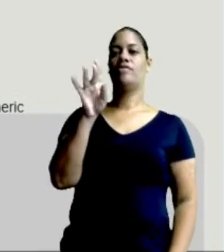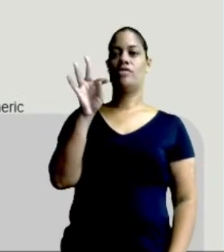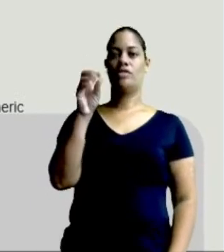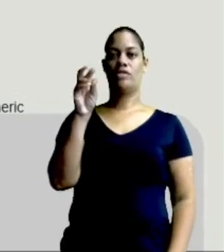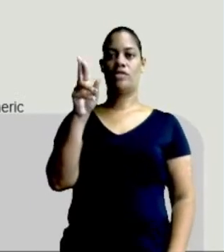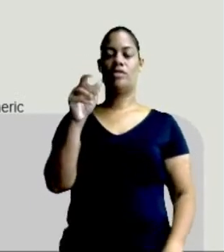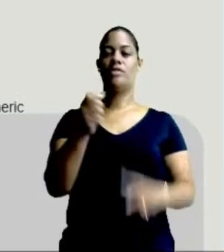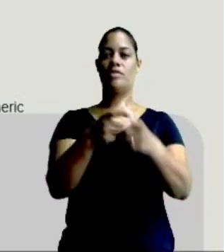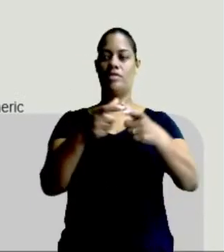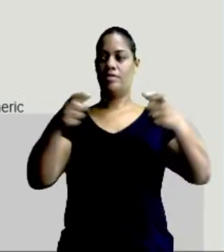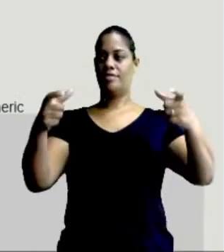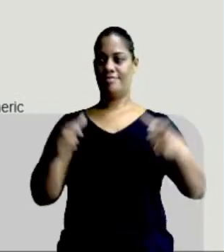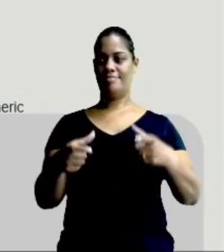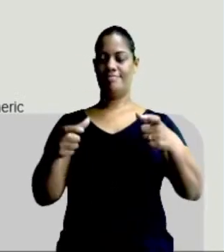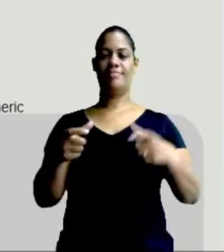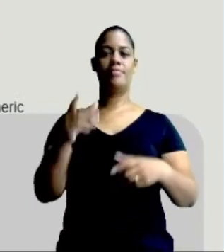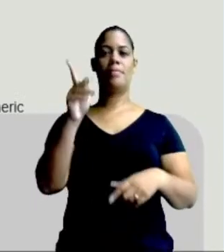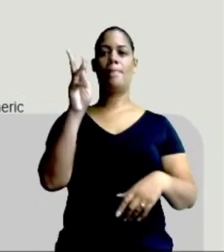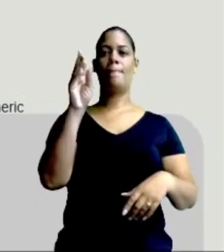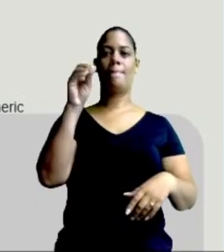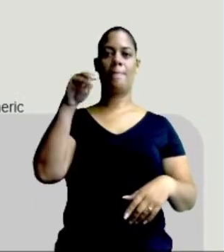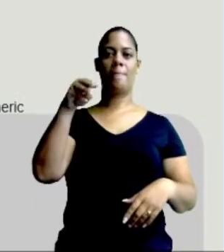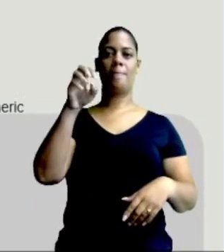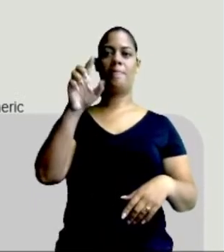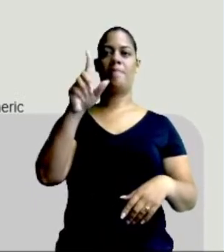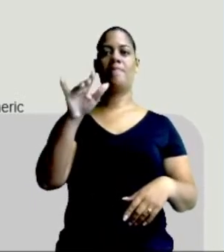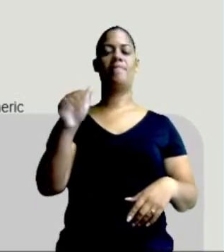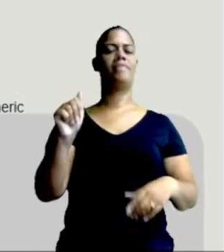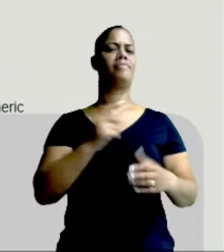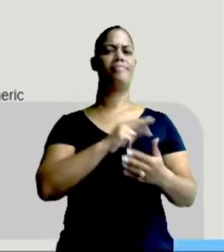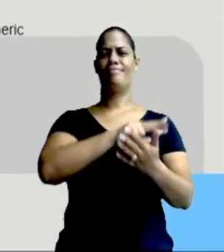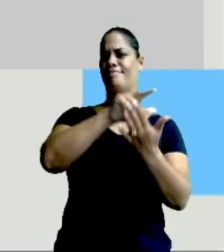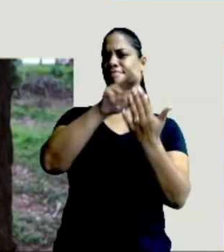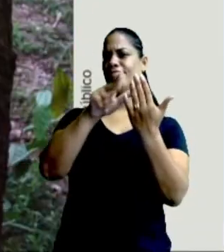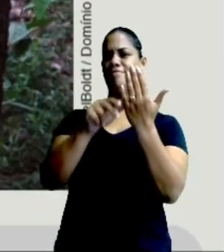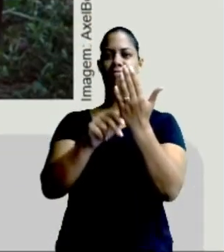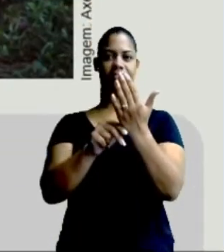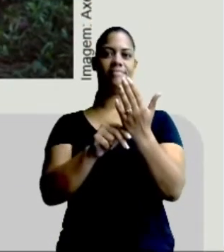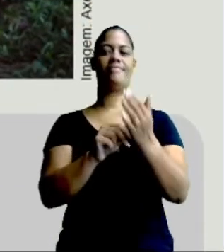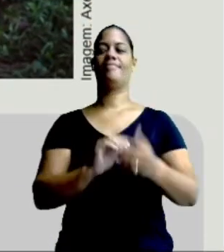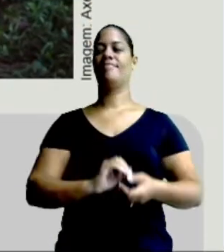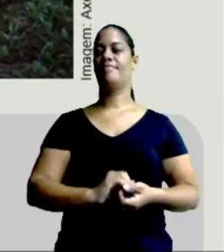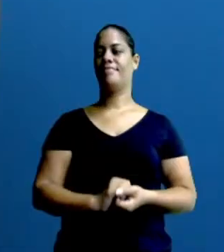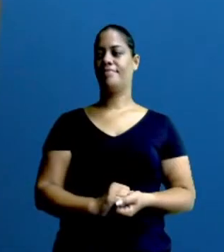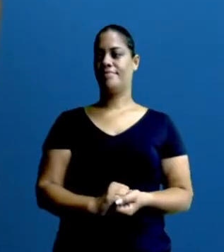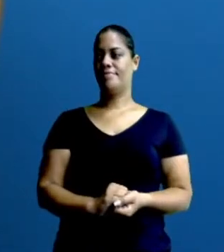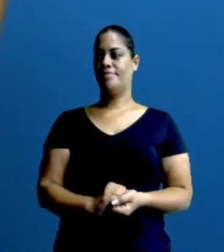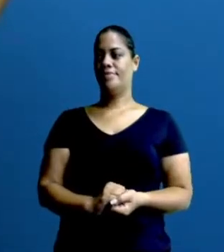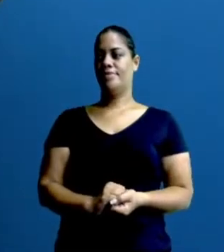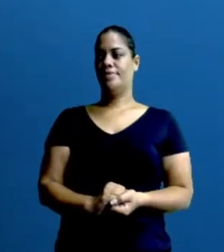régia, orquídeas, bromélias e outros exemplos.